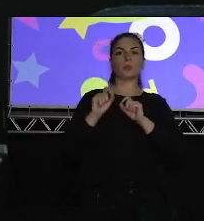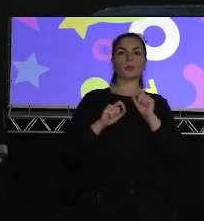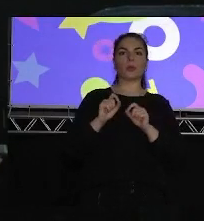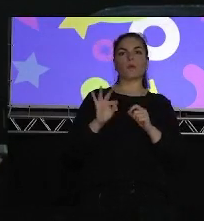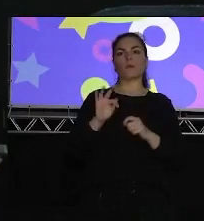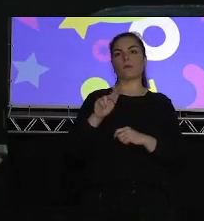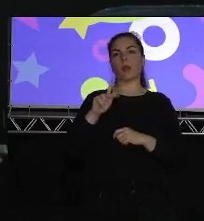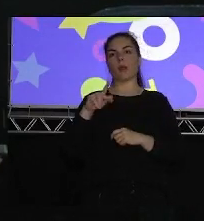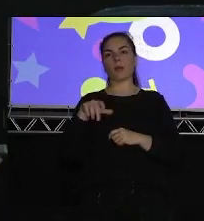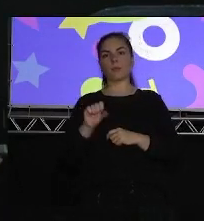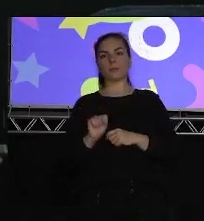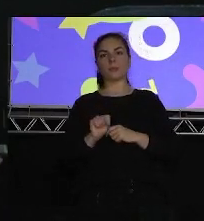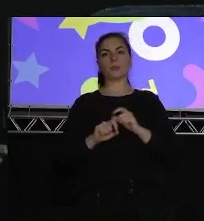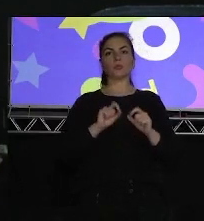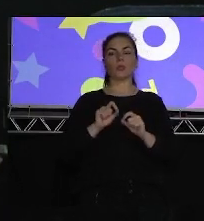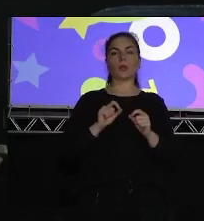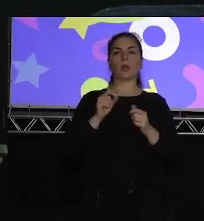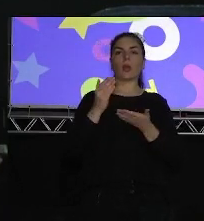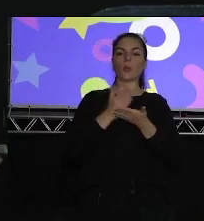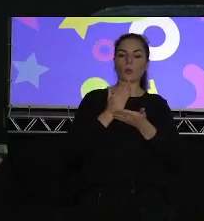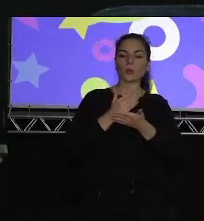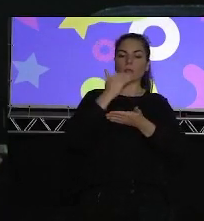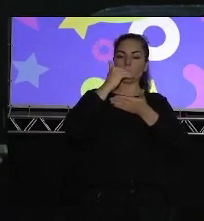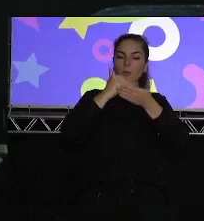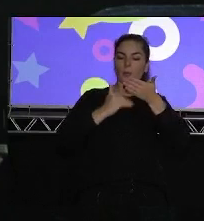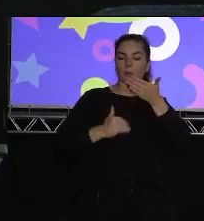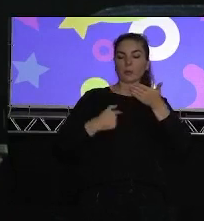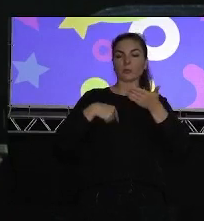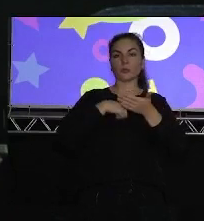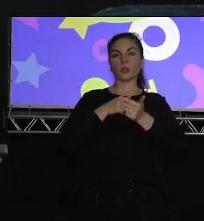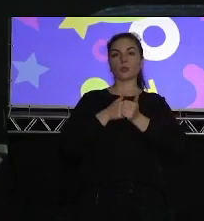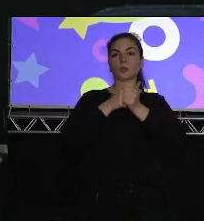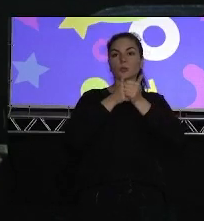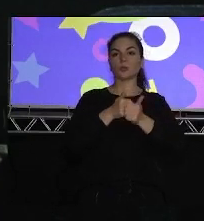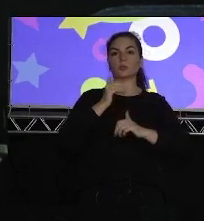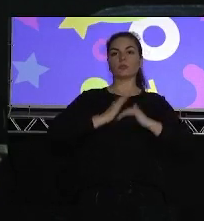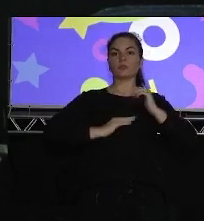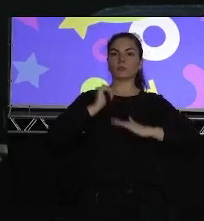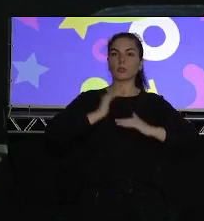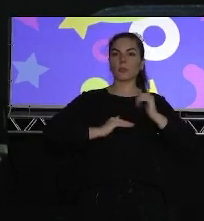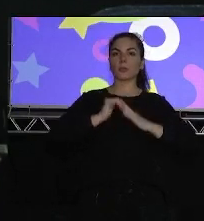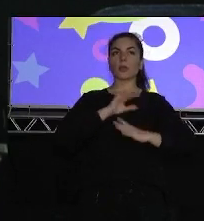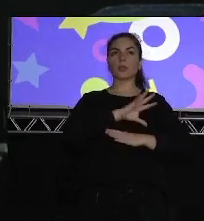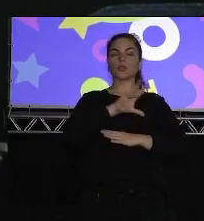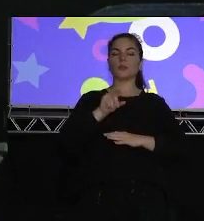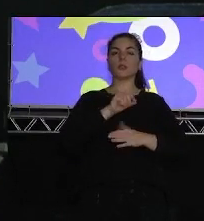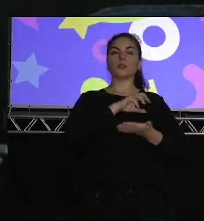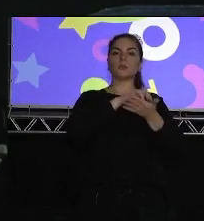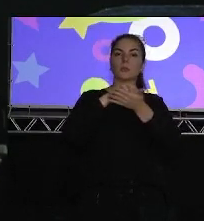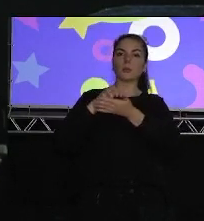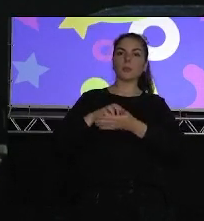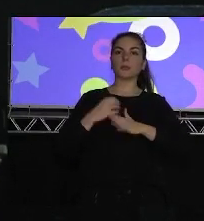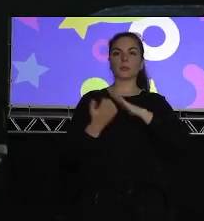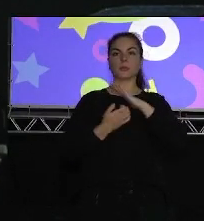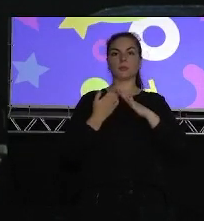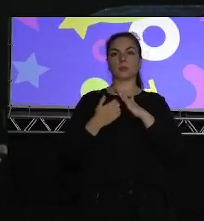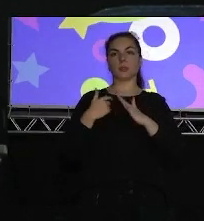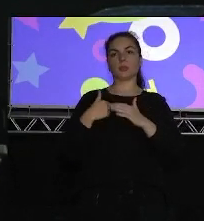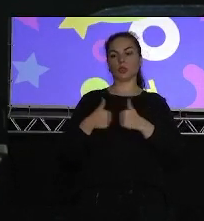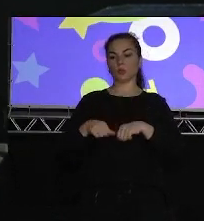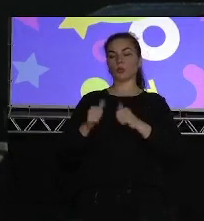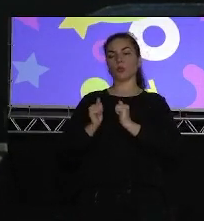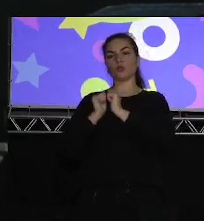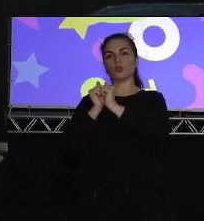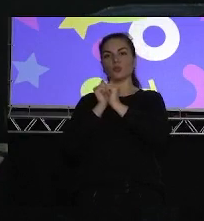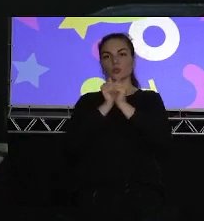Flaps, né? Um guia lá que a gente construiu e está aplicando ele em várias organizações. Né? Todos esses projetos que eu estou pessoalmente envolvido